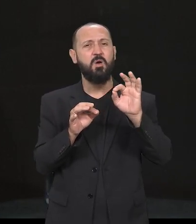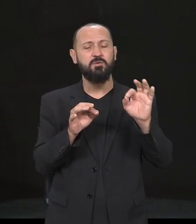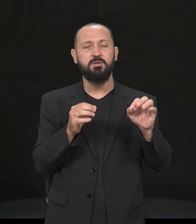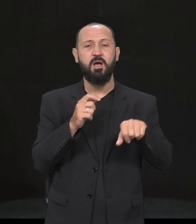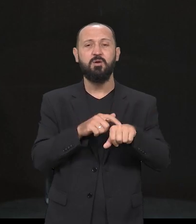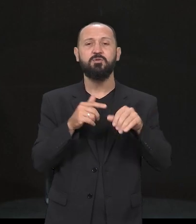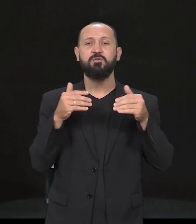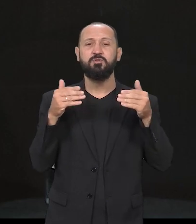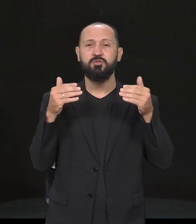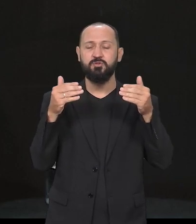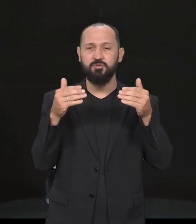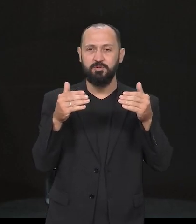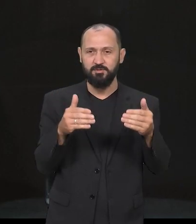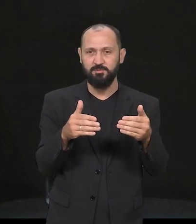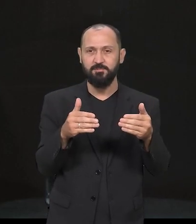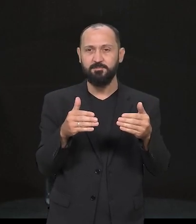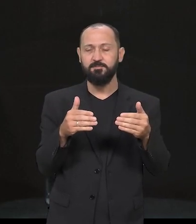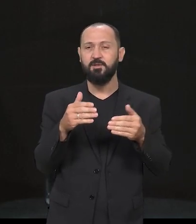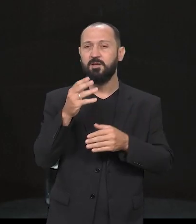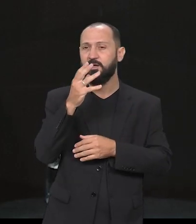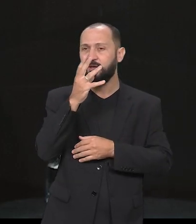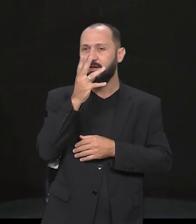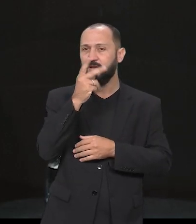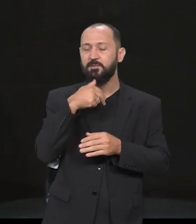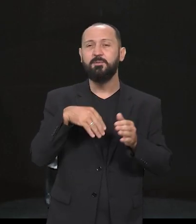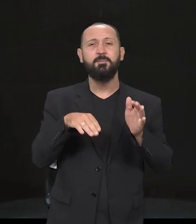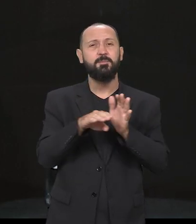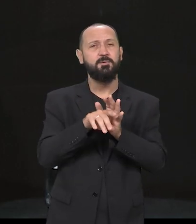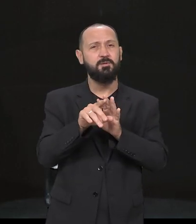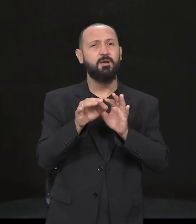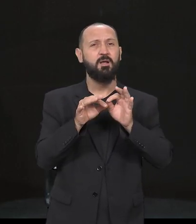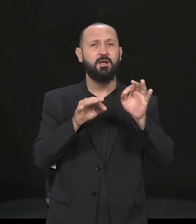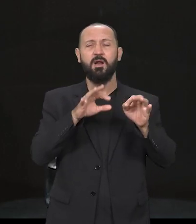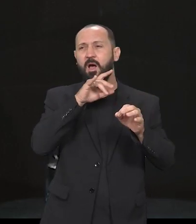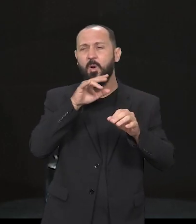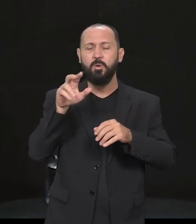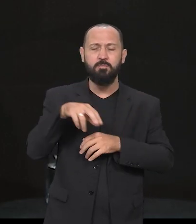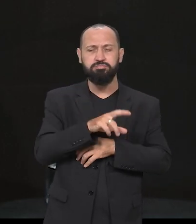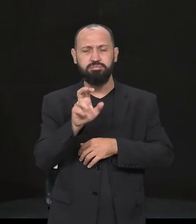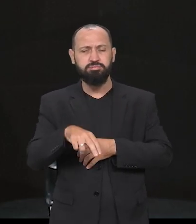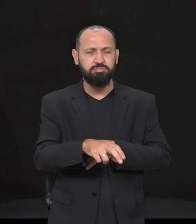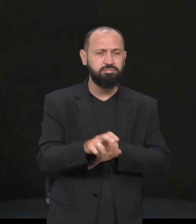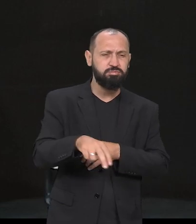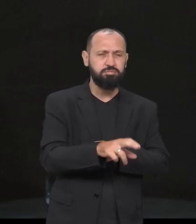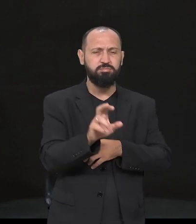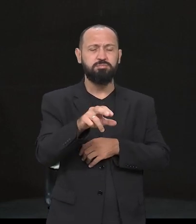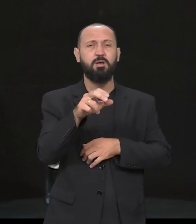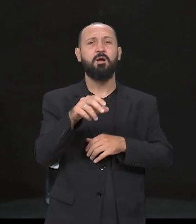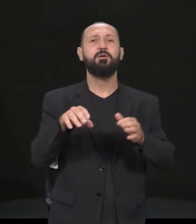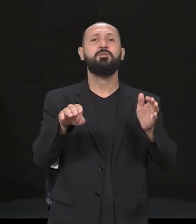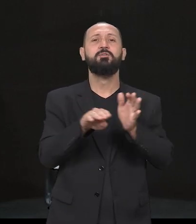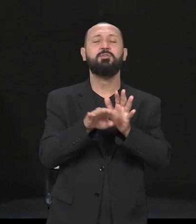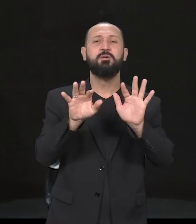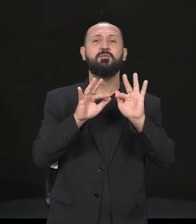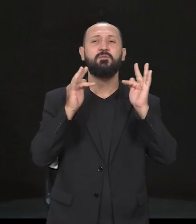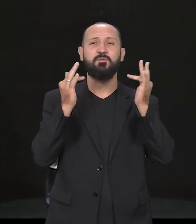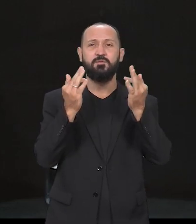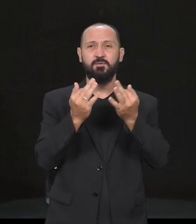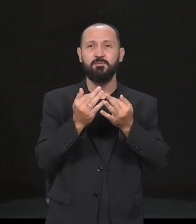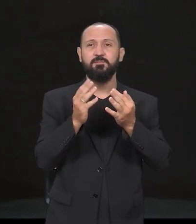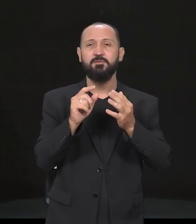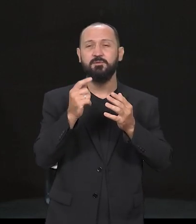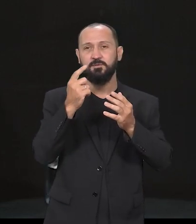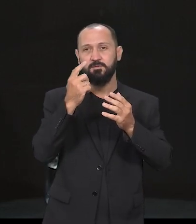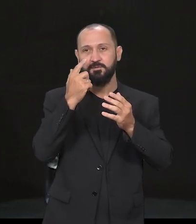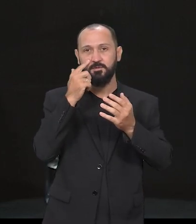quando a gente chegou, né, a gente demorou muito para chegar porque era muito ruim o acesso. Quando a gente chegou, os familiares